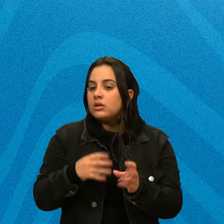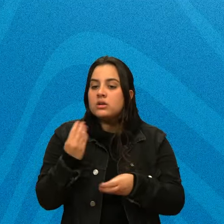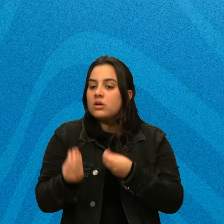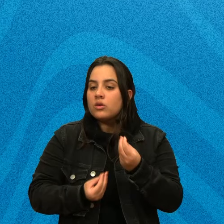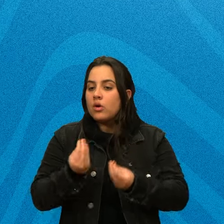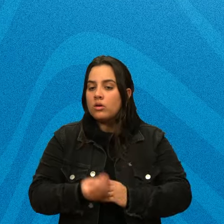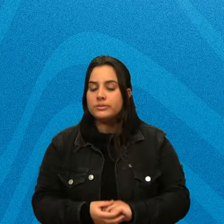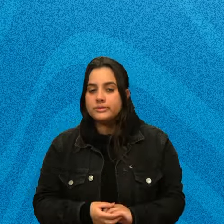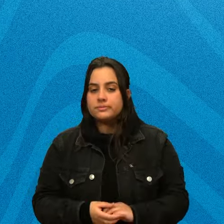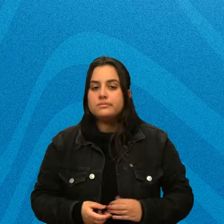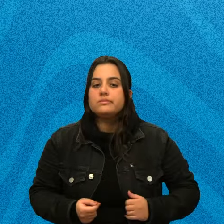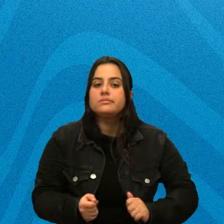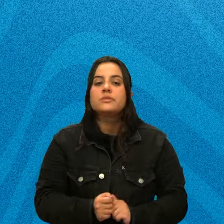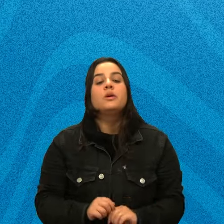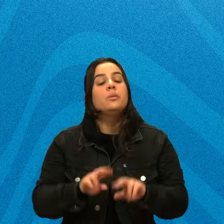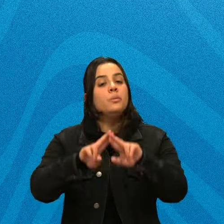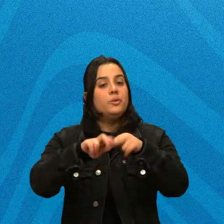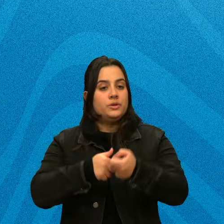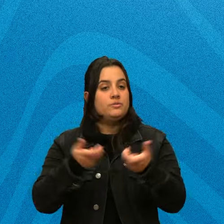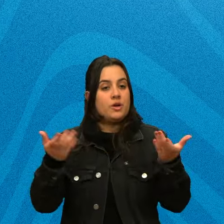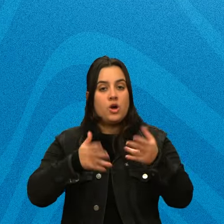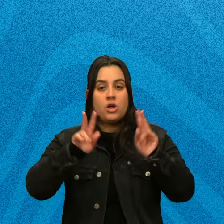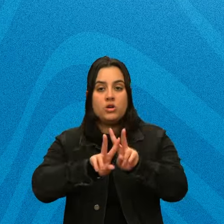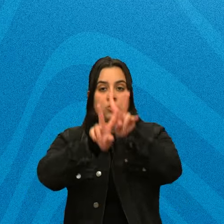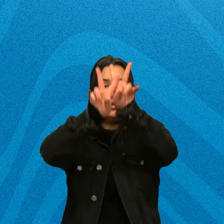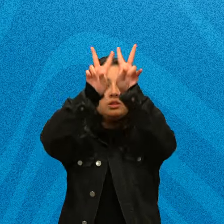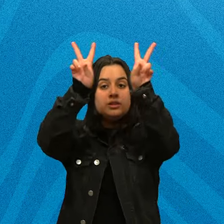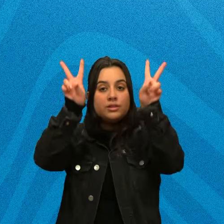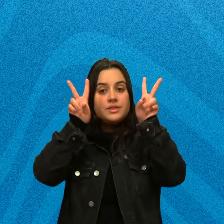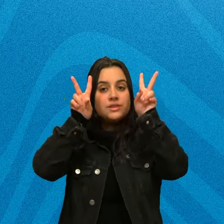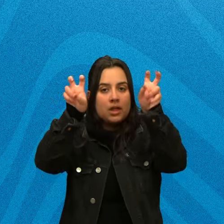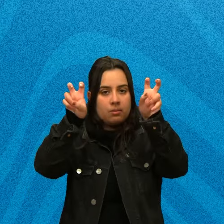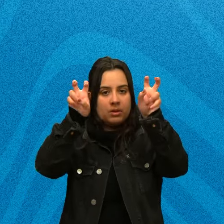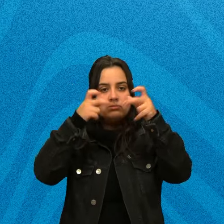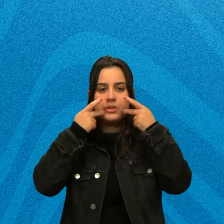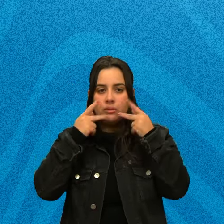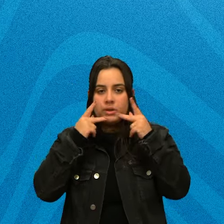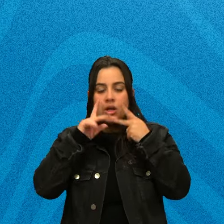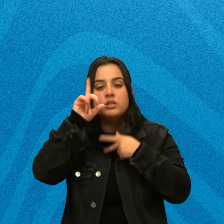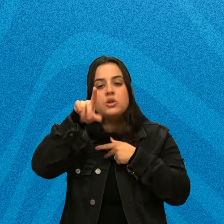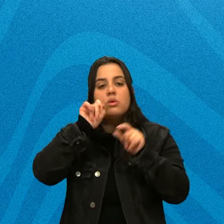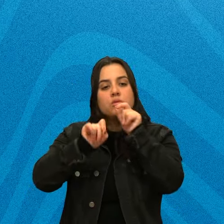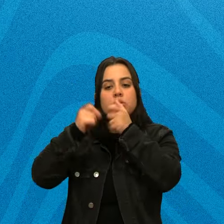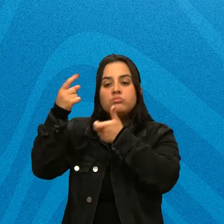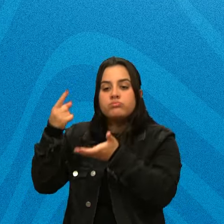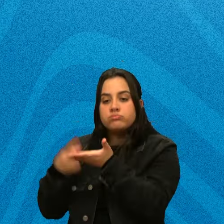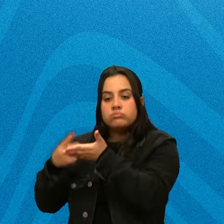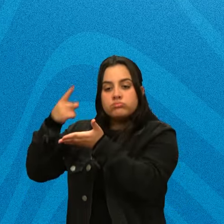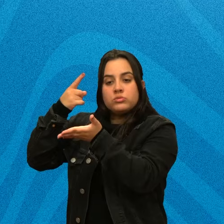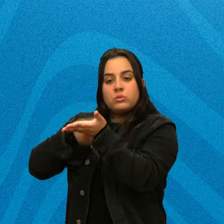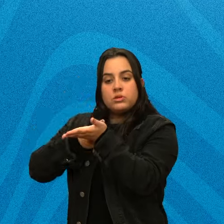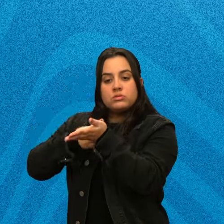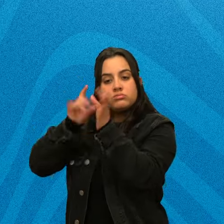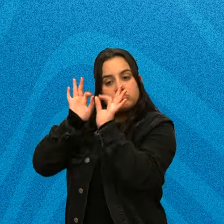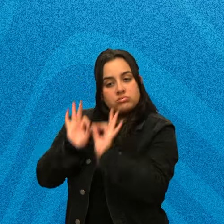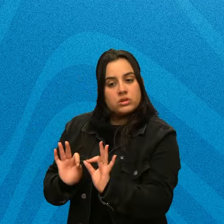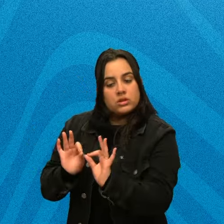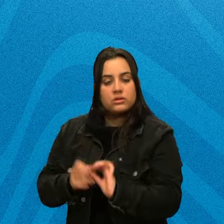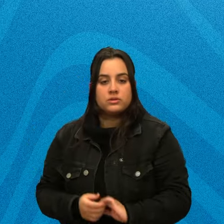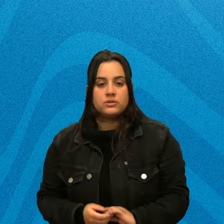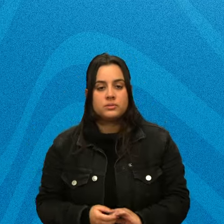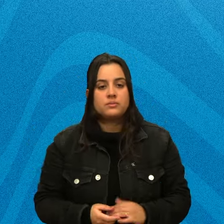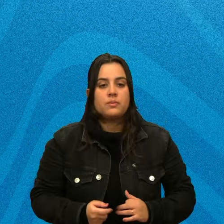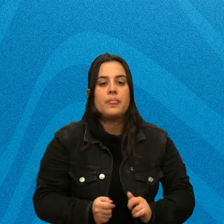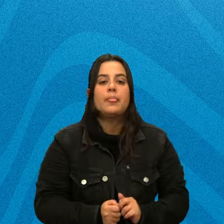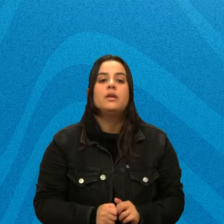título da mensagem é Um Compromisso com a Integridade. Então, queria que você abrisse aí